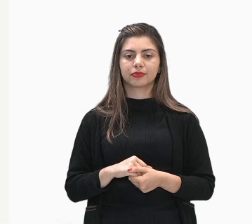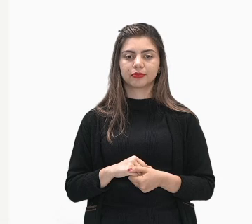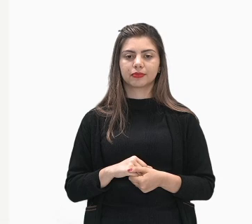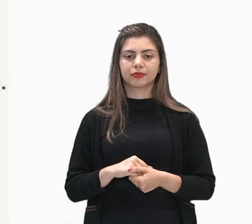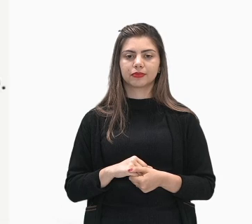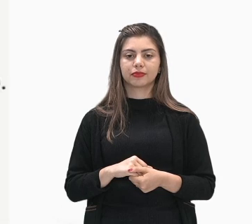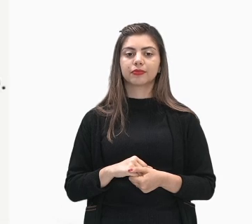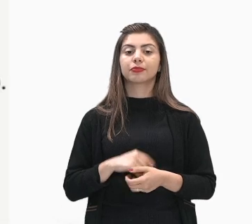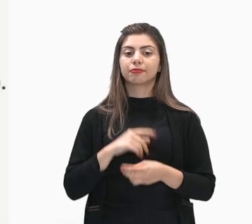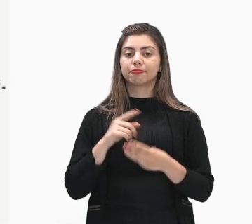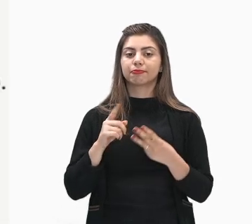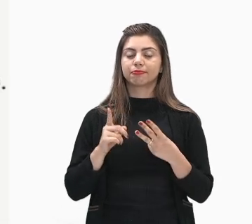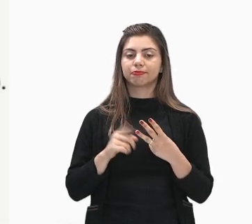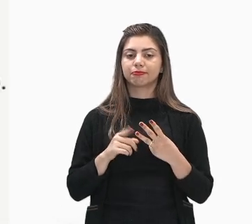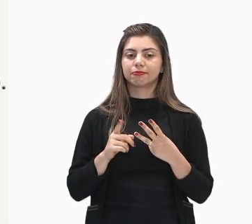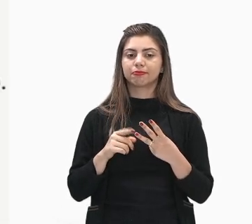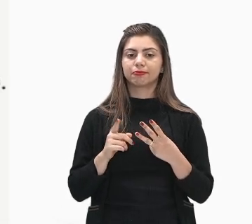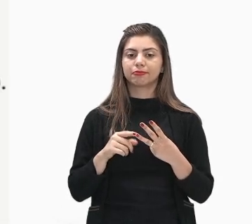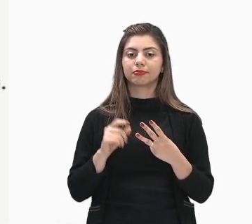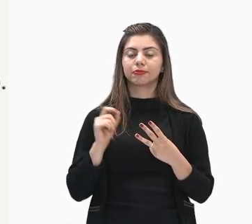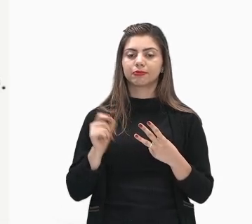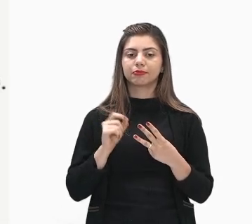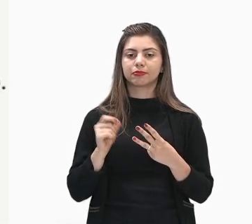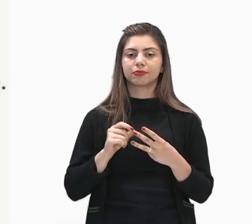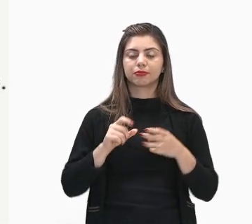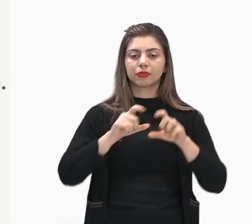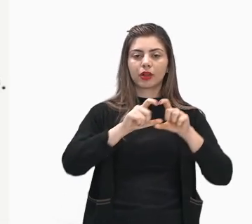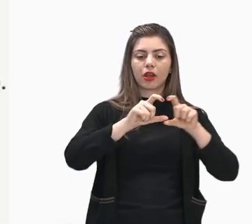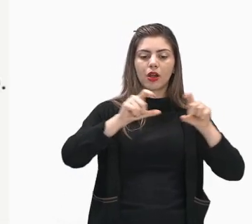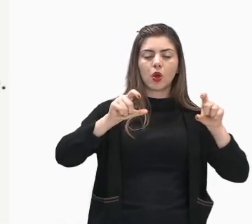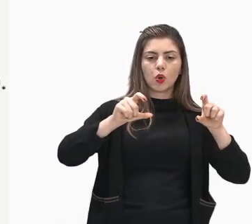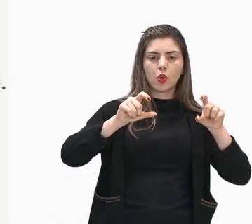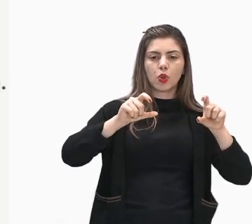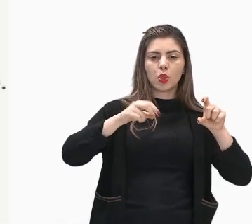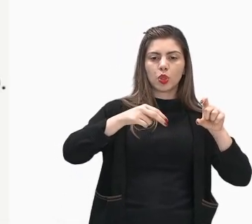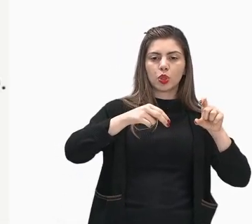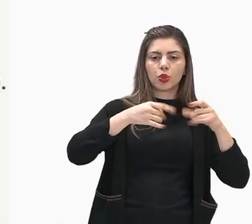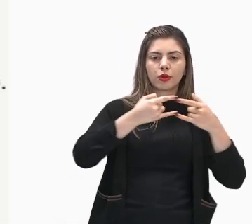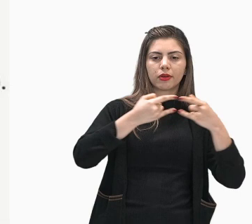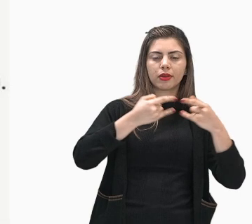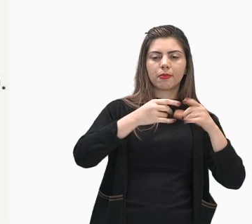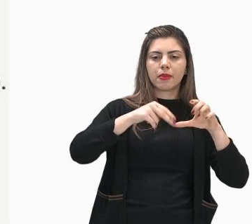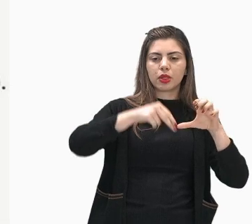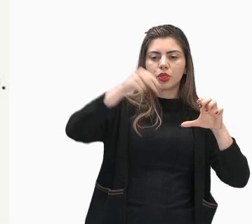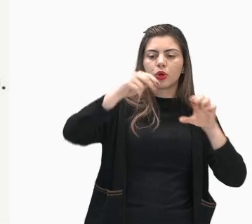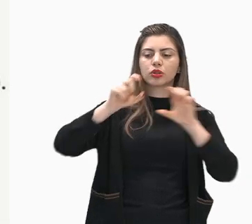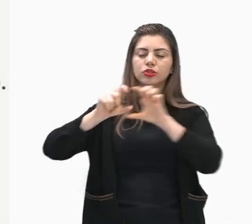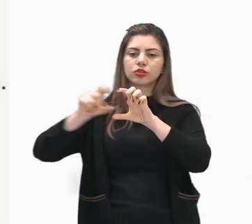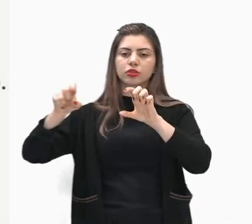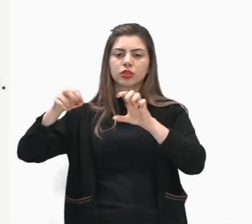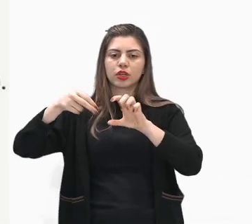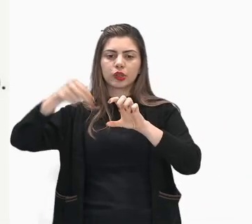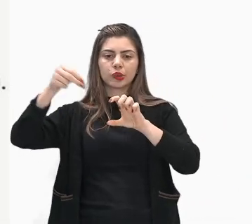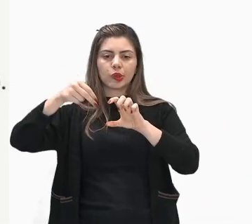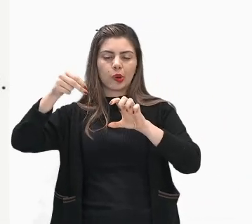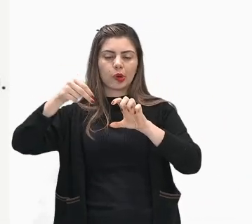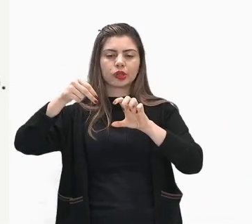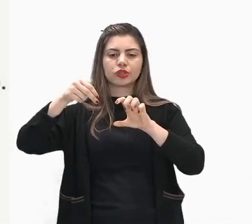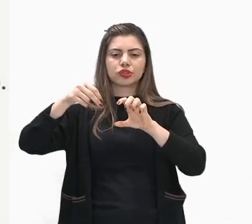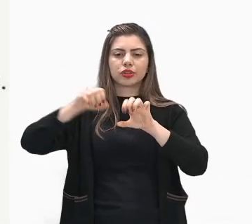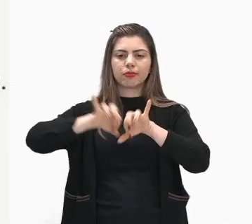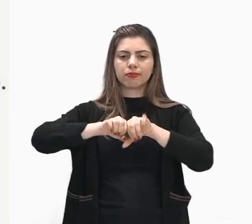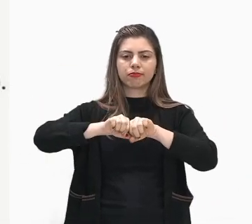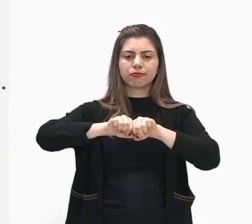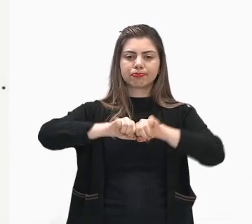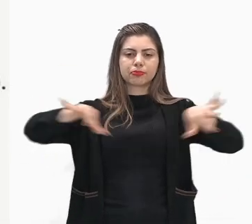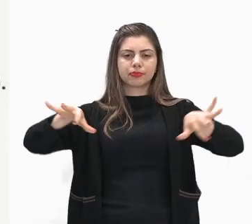análise. Ao aproximarmos o polo norte de um ímã do polo norte de outro ímã, ocorrerá repulsão. Veja